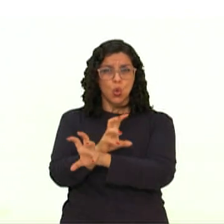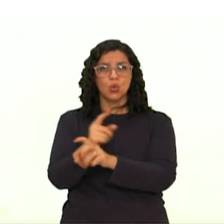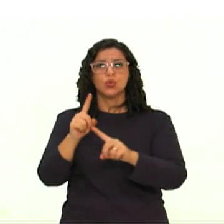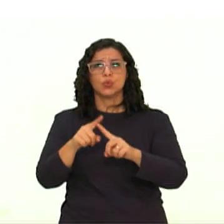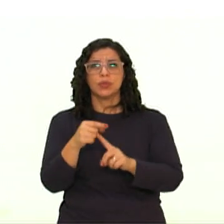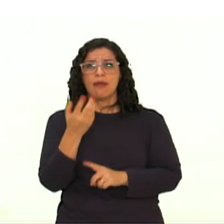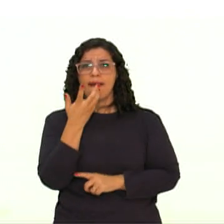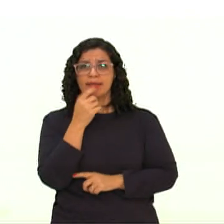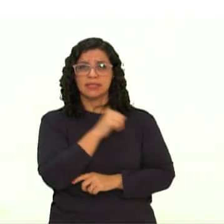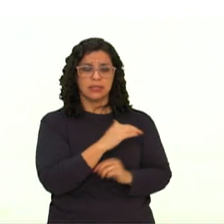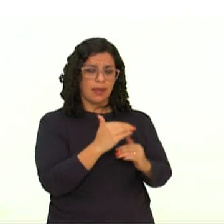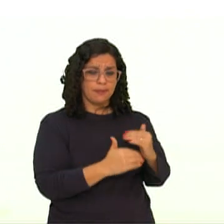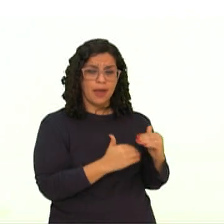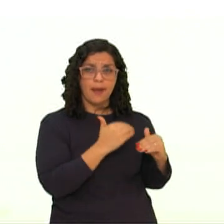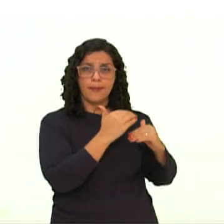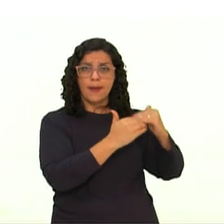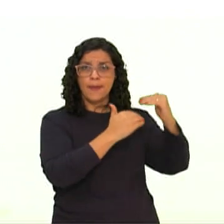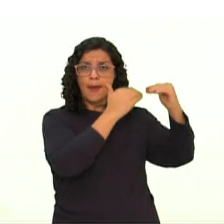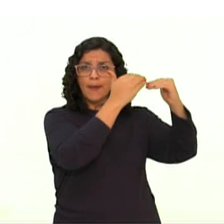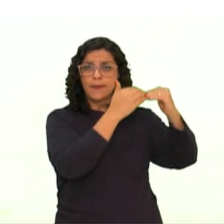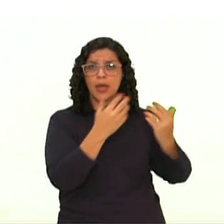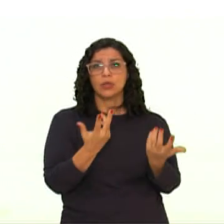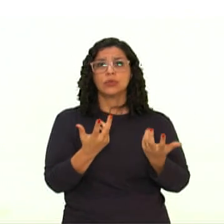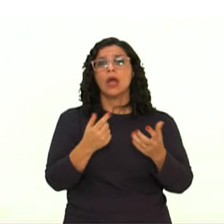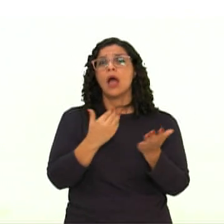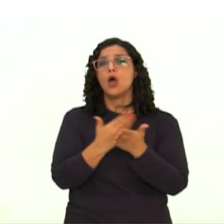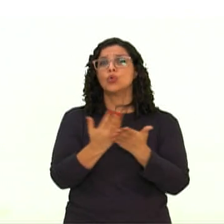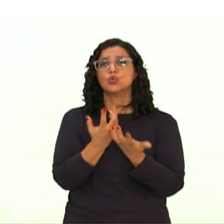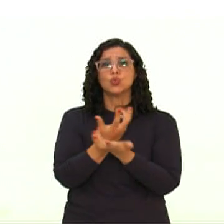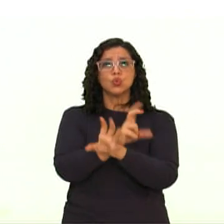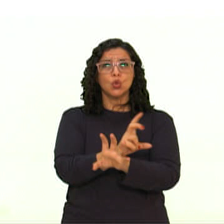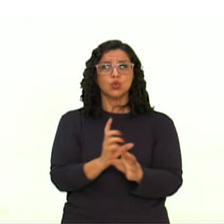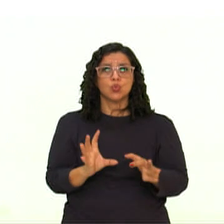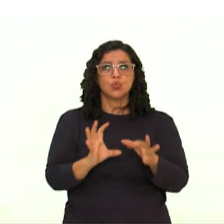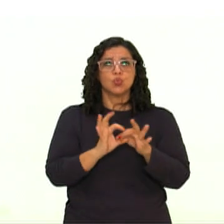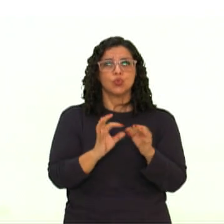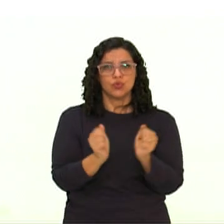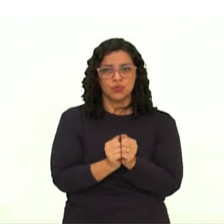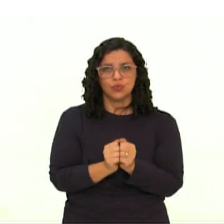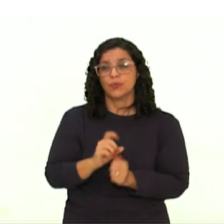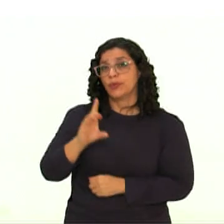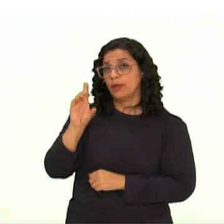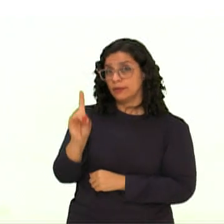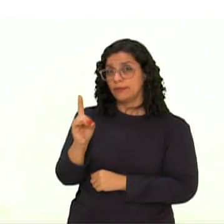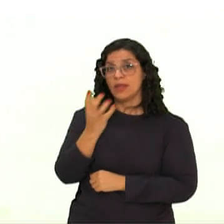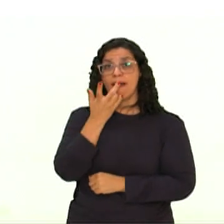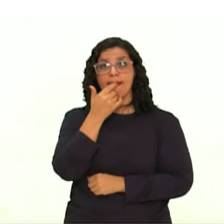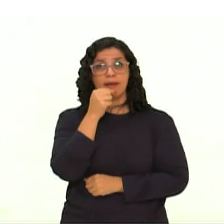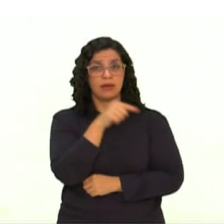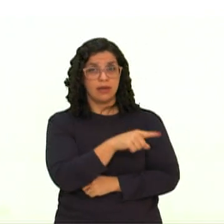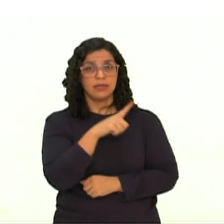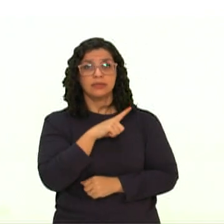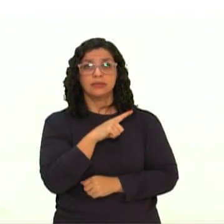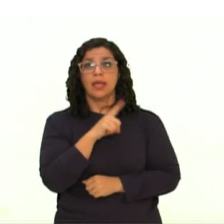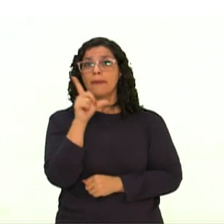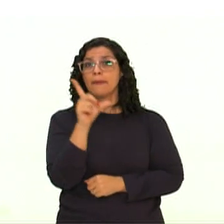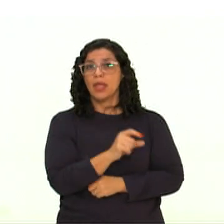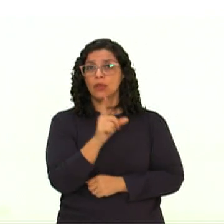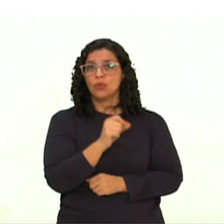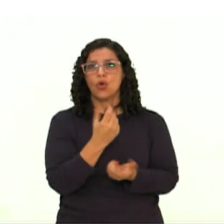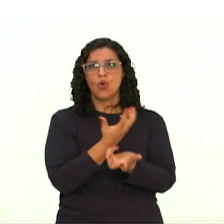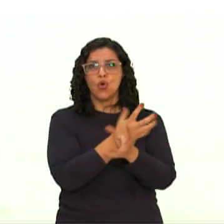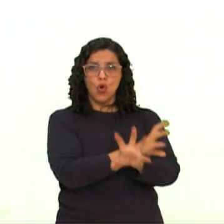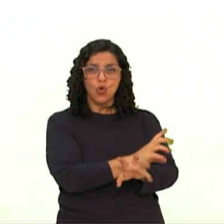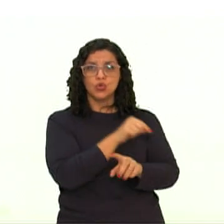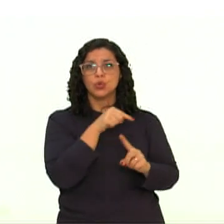à medida que ocorre o desenvolvimento, muitos ossos unem-se. Letra D. Em uma criança existe um número menor de ossos,